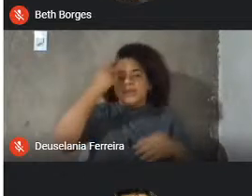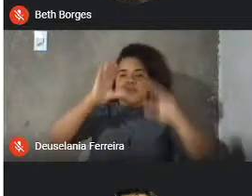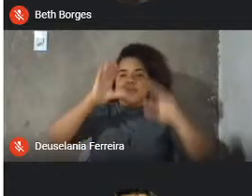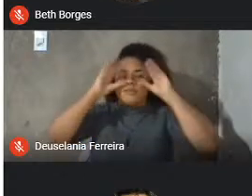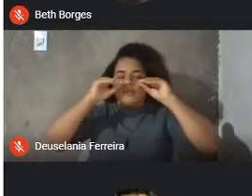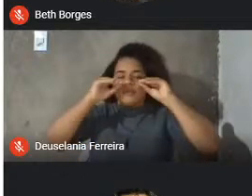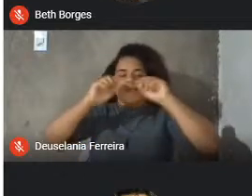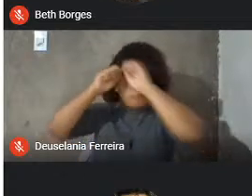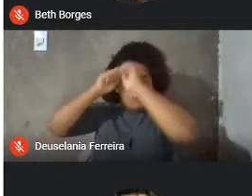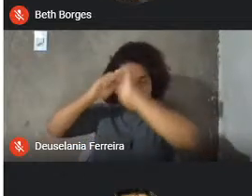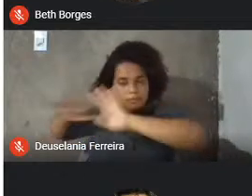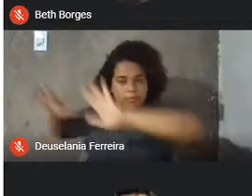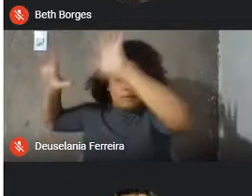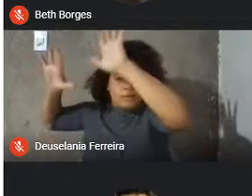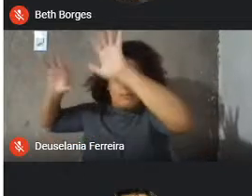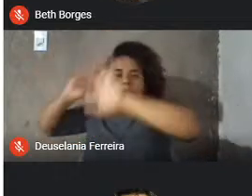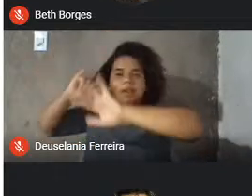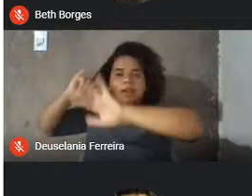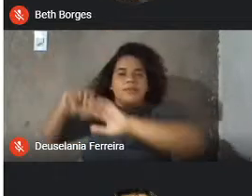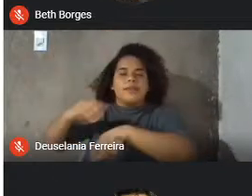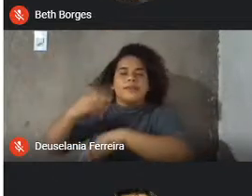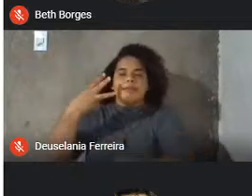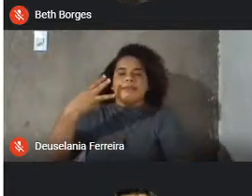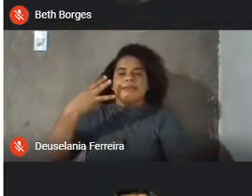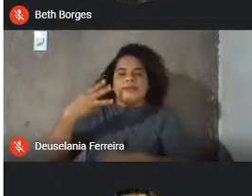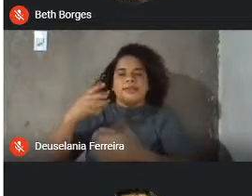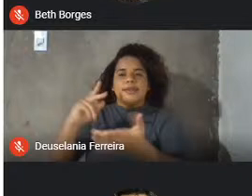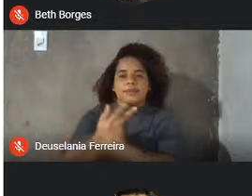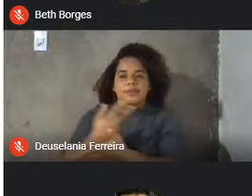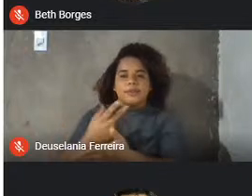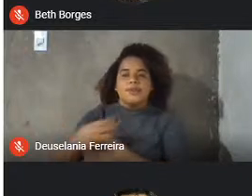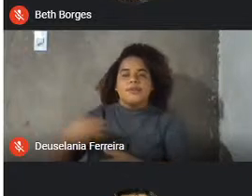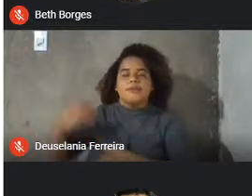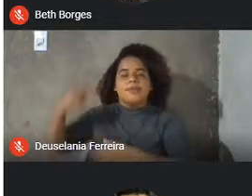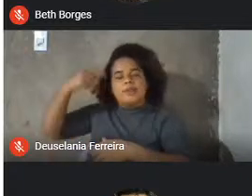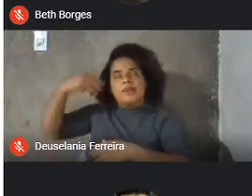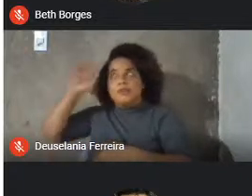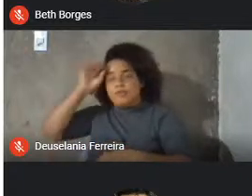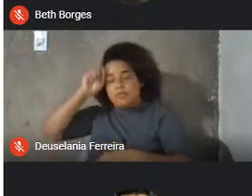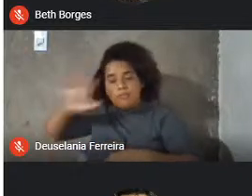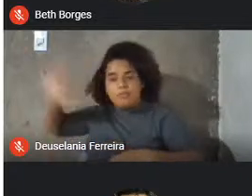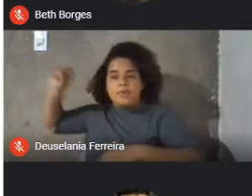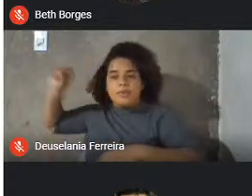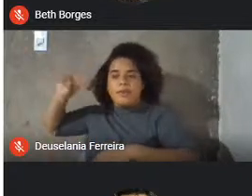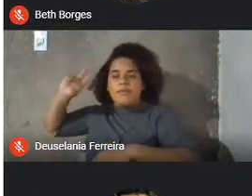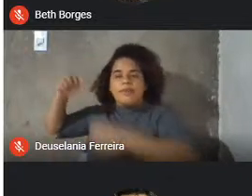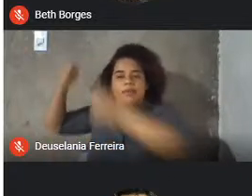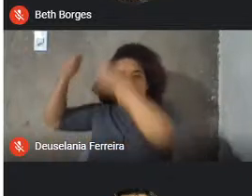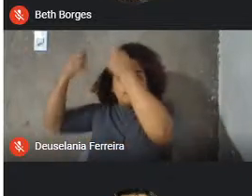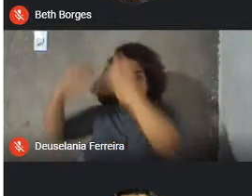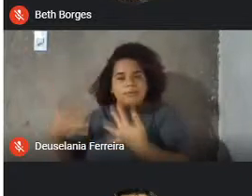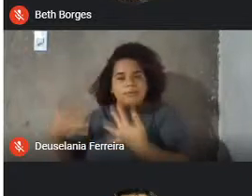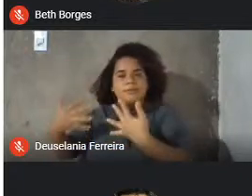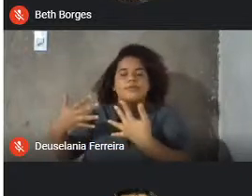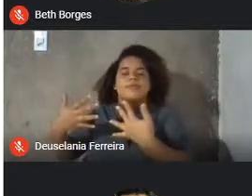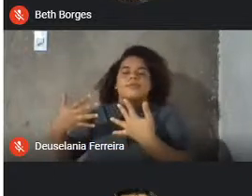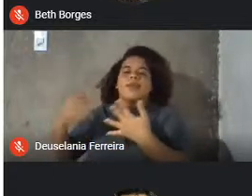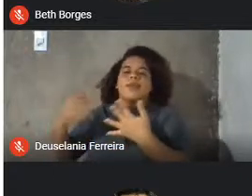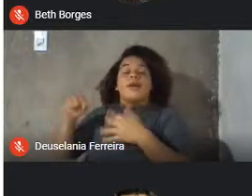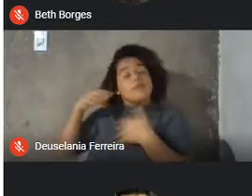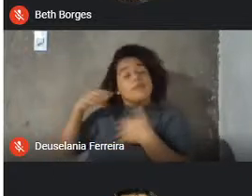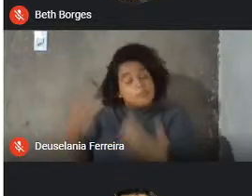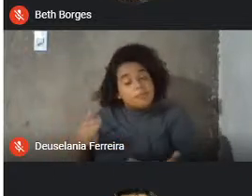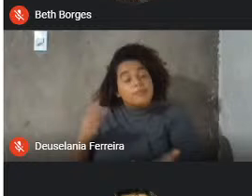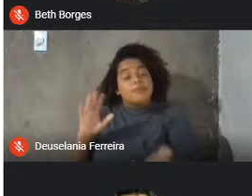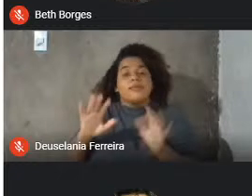3 situações e para ela descrever para mim 3 situações vinculadas às figuras de autoridade. Onde bem aí nós já estamos, ao mesmo tempo, começando